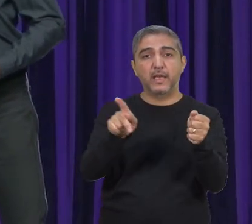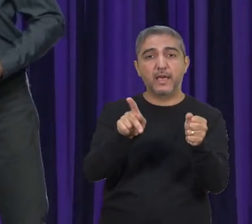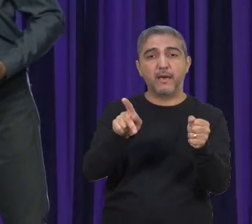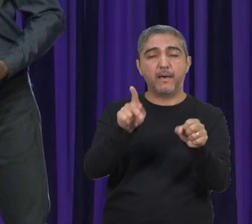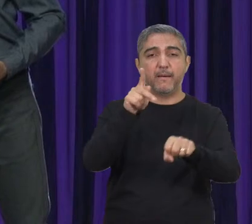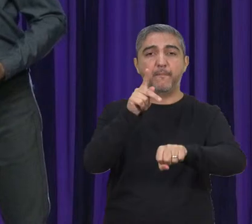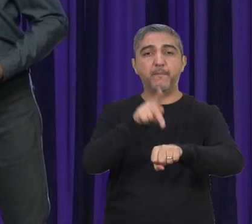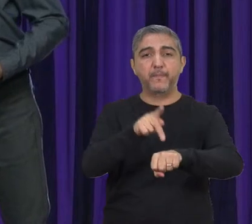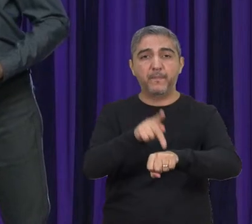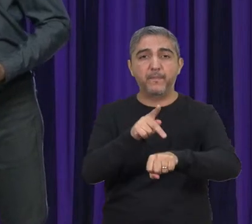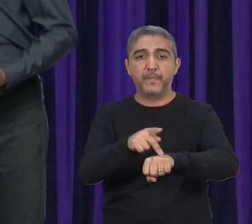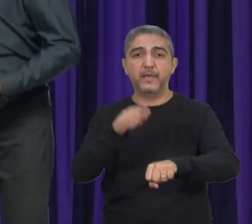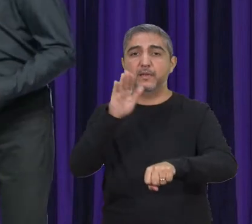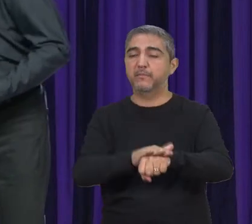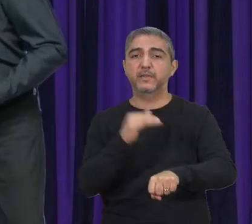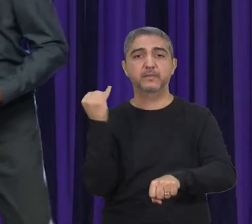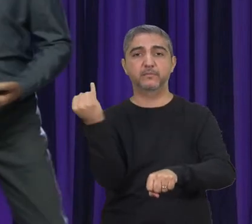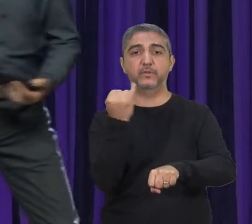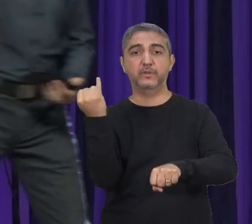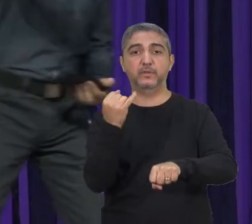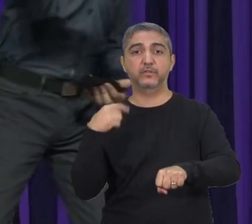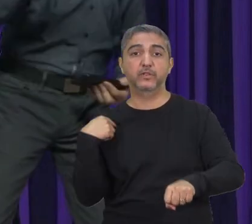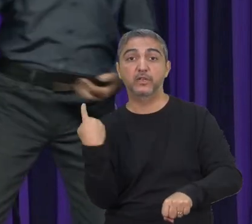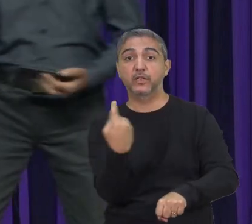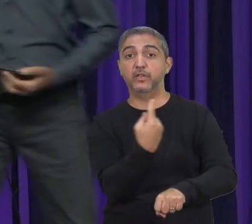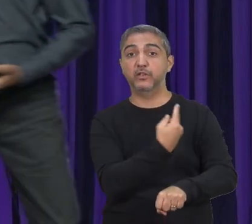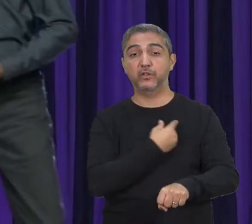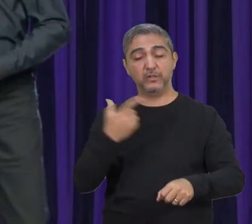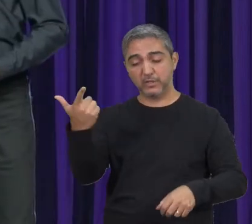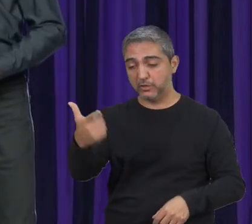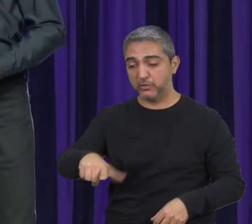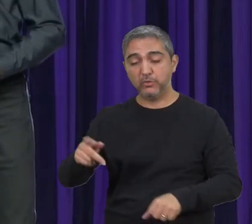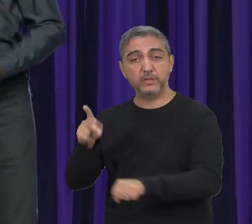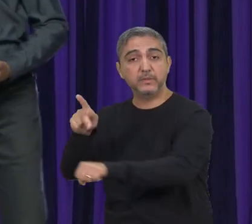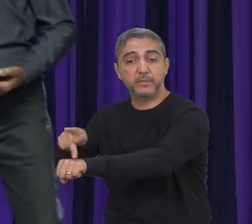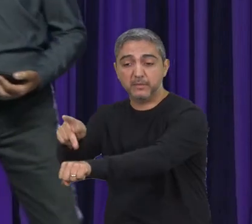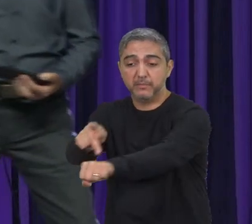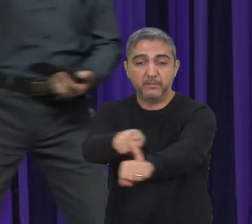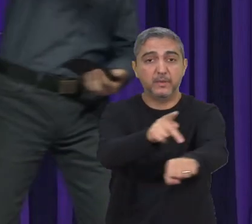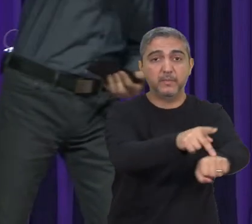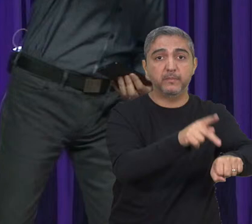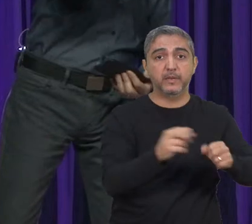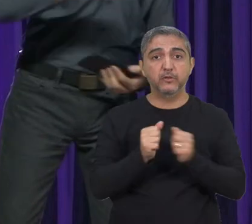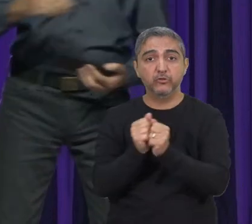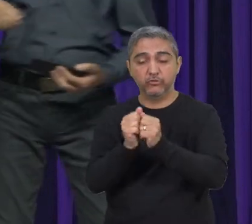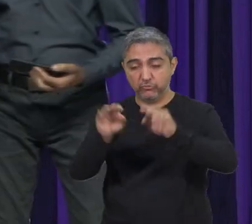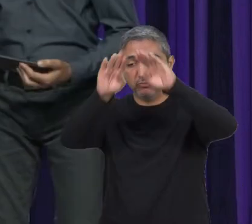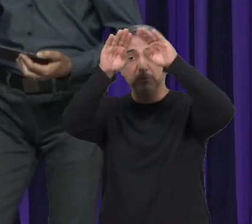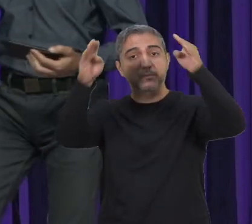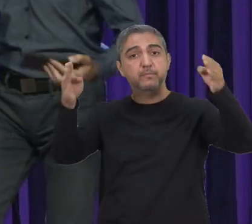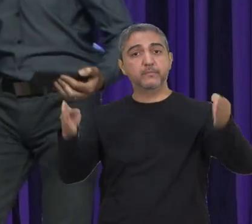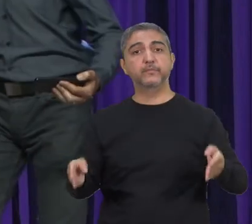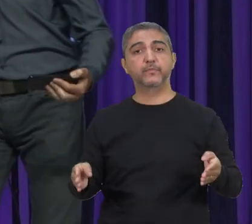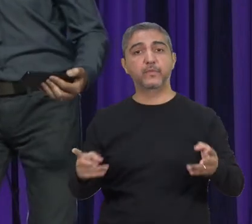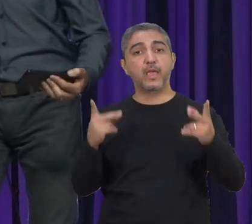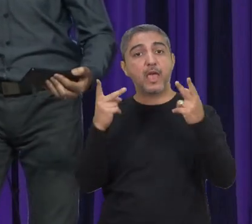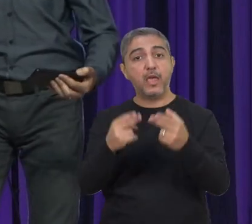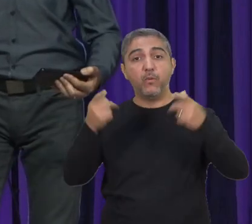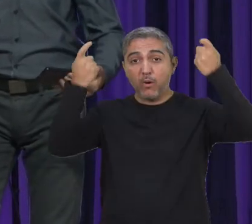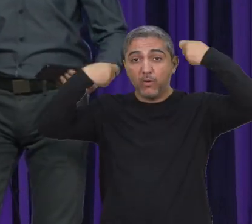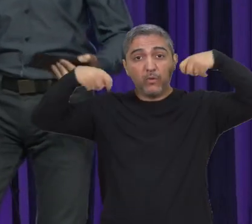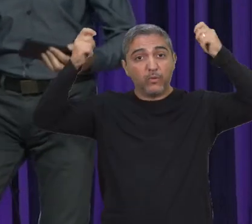bom pastor, e eu tenho um rebanho. Eu não tenho uma ovelha só, eu tenho um rebanho. Então,